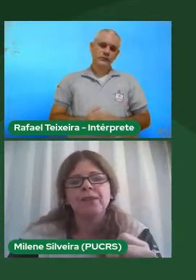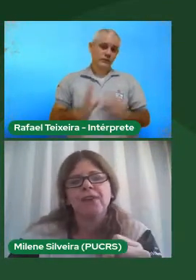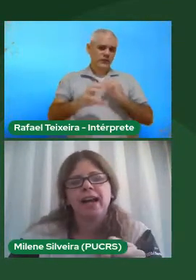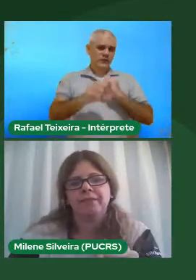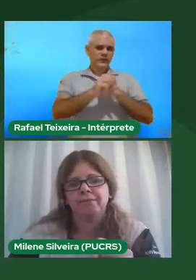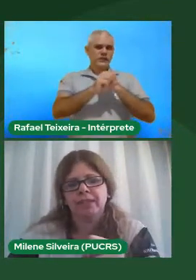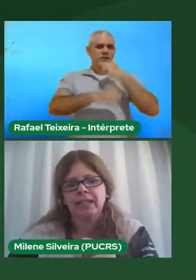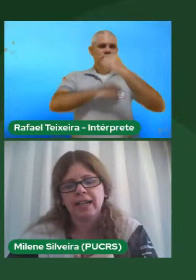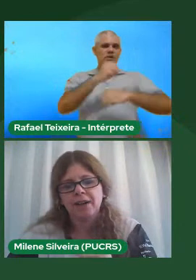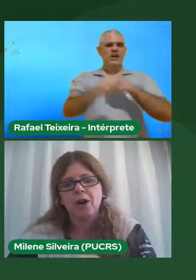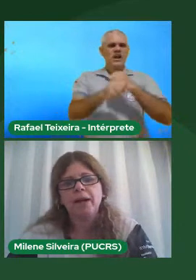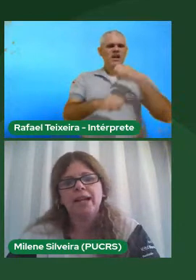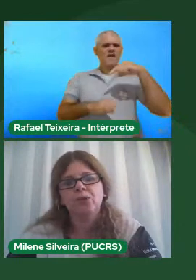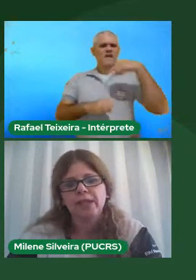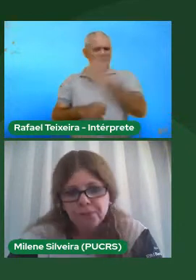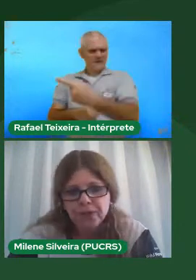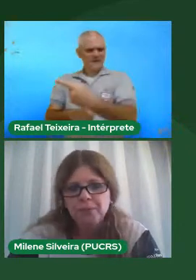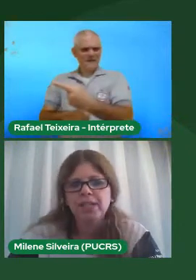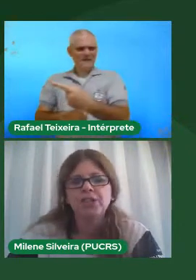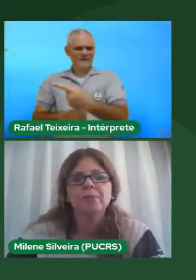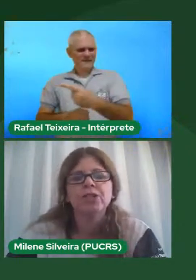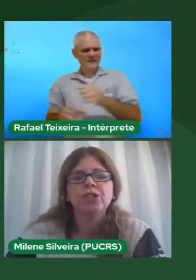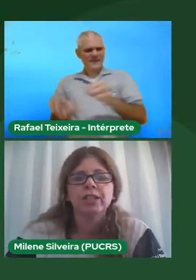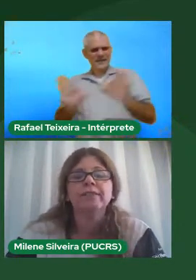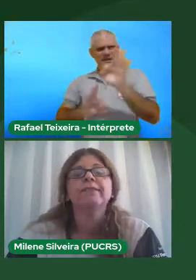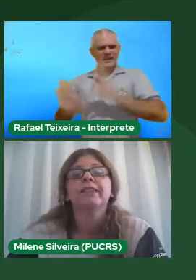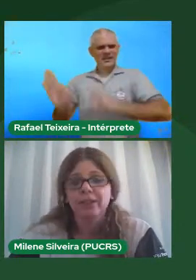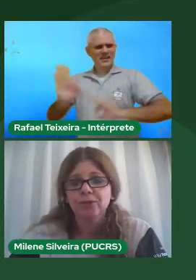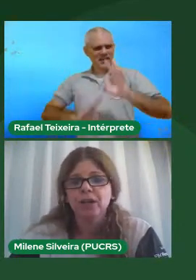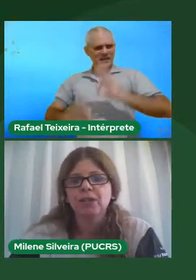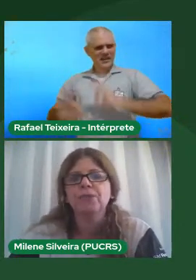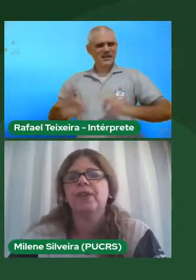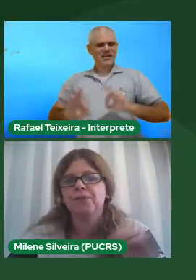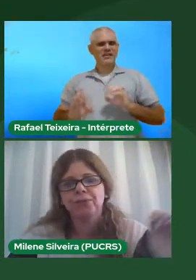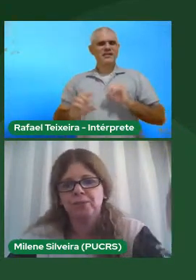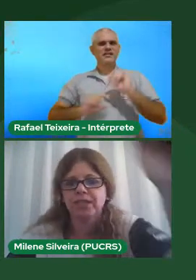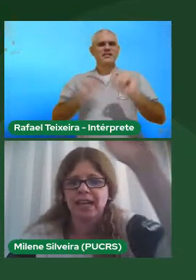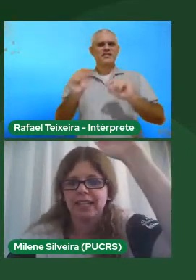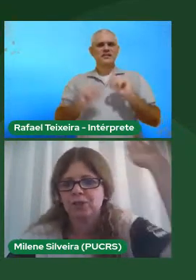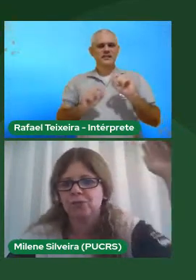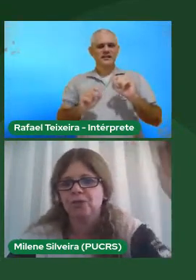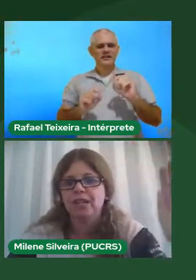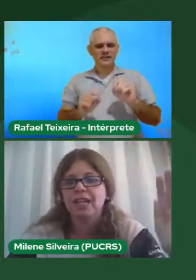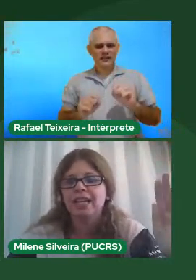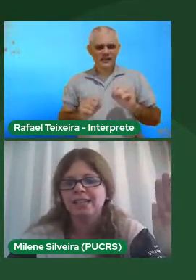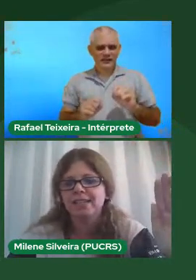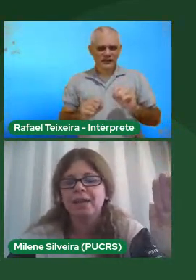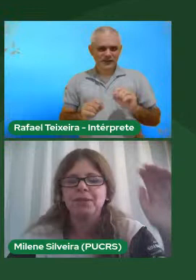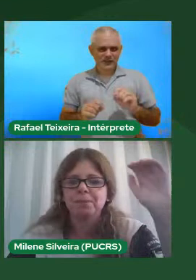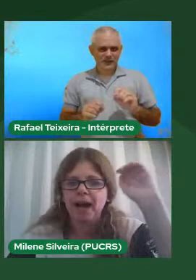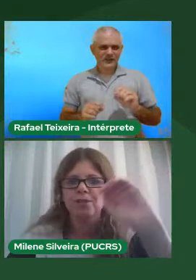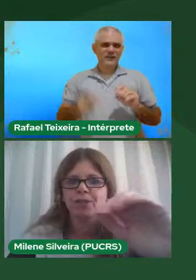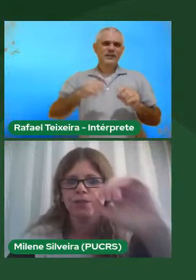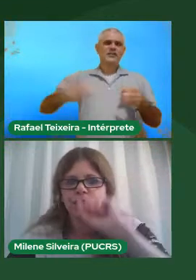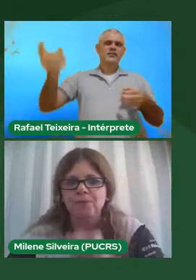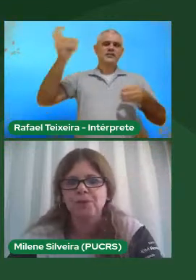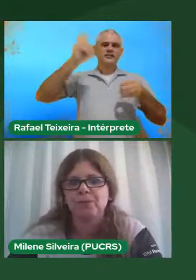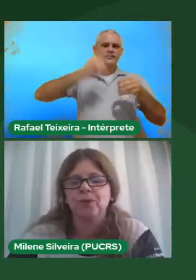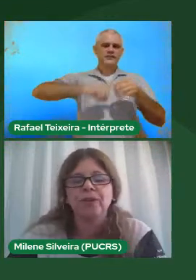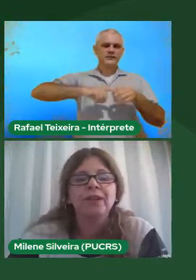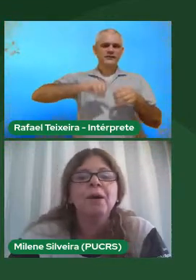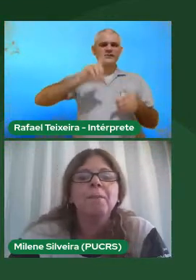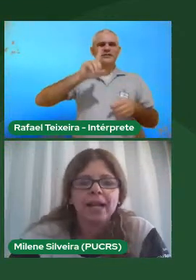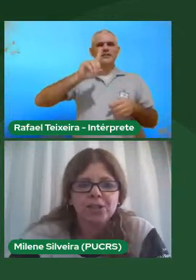Ano que vem vai. Carol, Maria Lúcia, vamos à Diamantina. No ano que vem, vamos sair do ciberespaço e